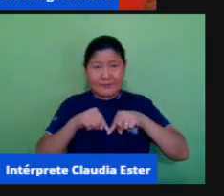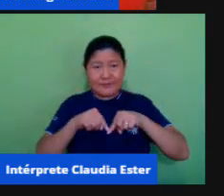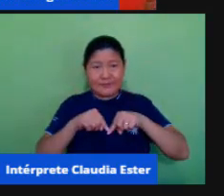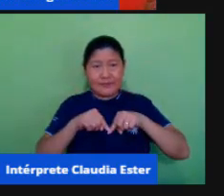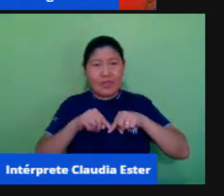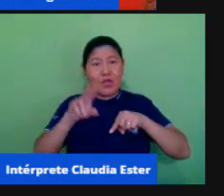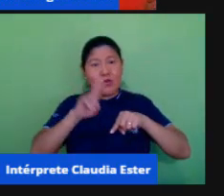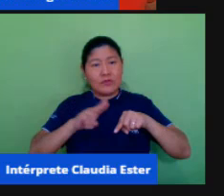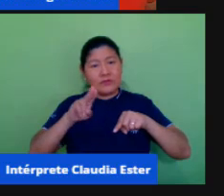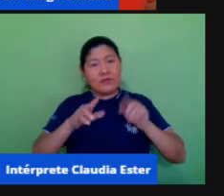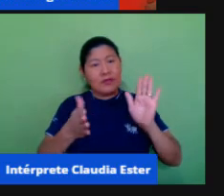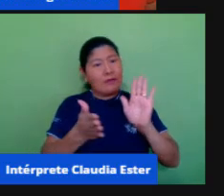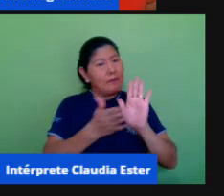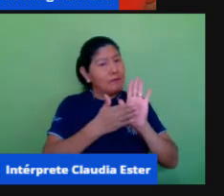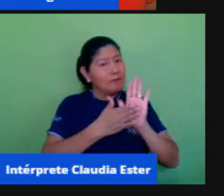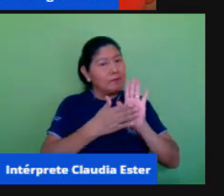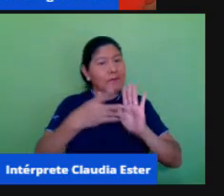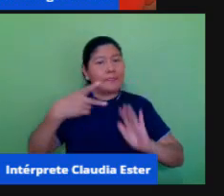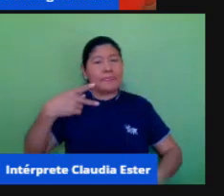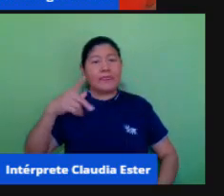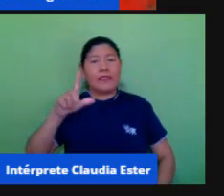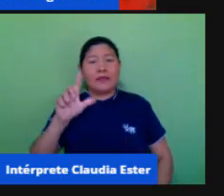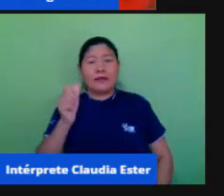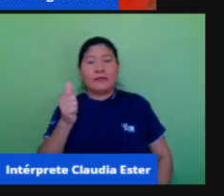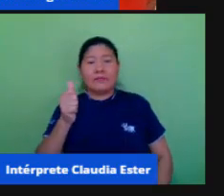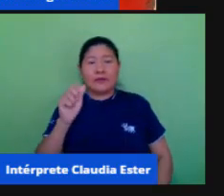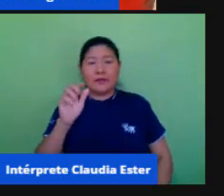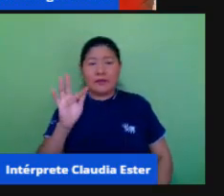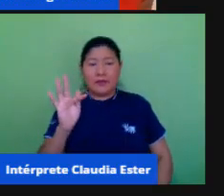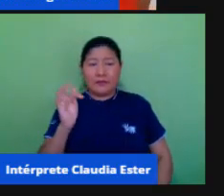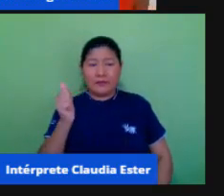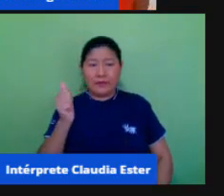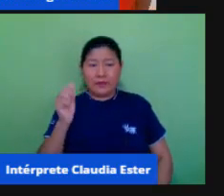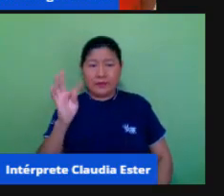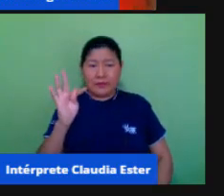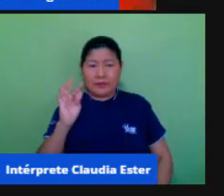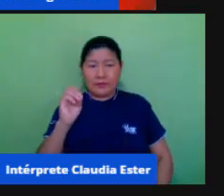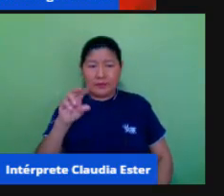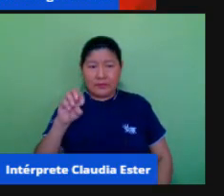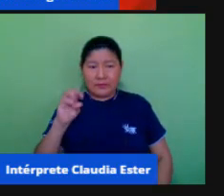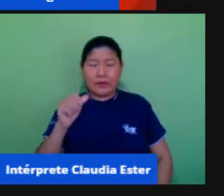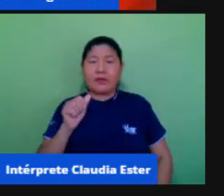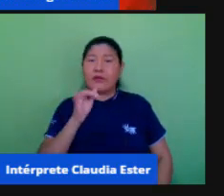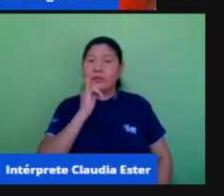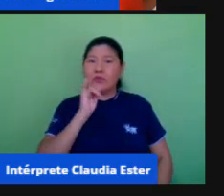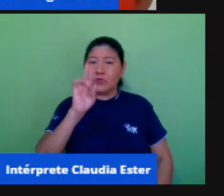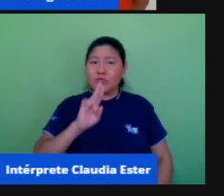nos possibilita esse ensino à distância, tá? Pode passar.